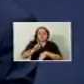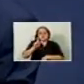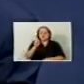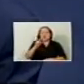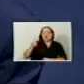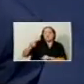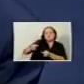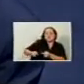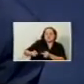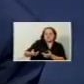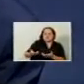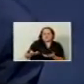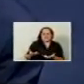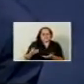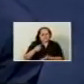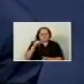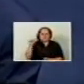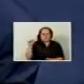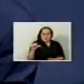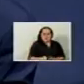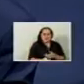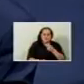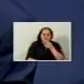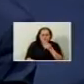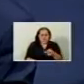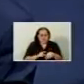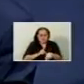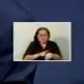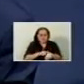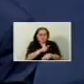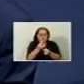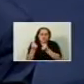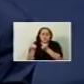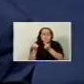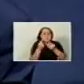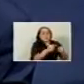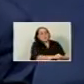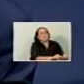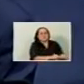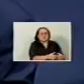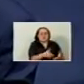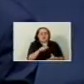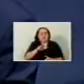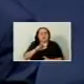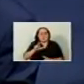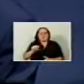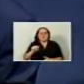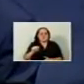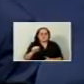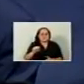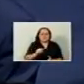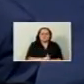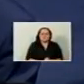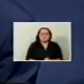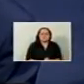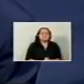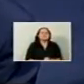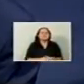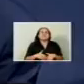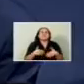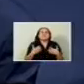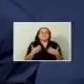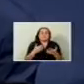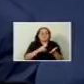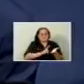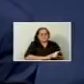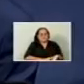fez política baixa, rasteira, naquele momento, ofendendo o ex-presidente Lula. Dessa forma, nós enviamos